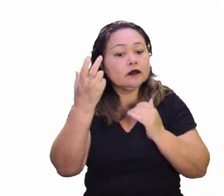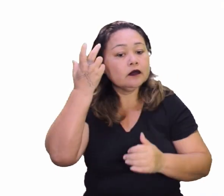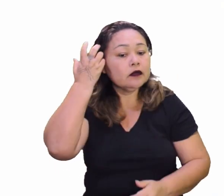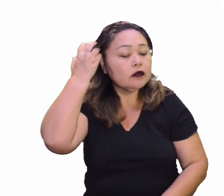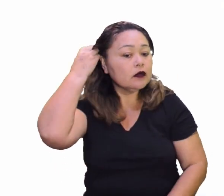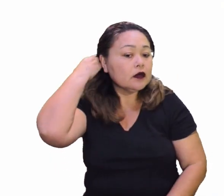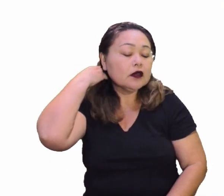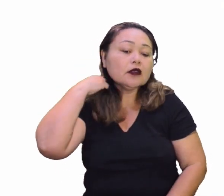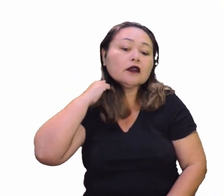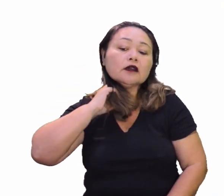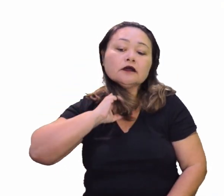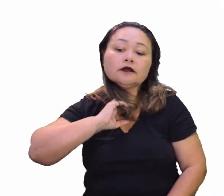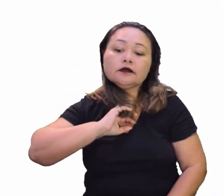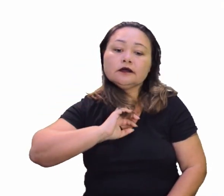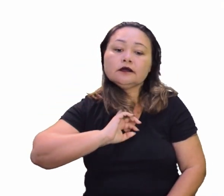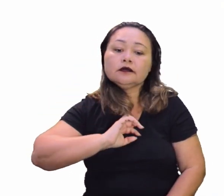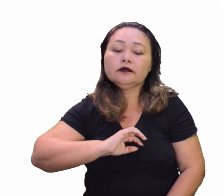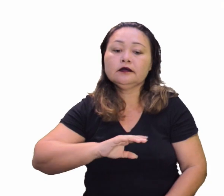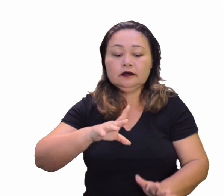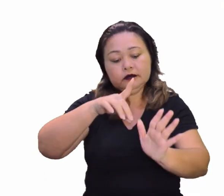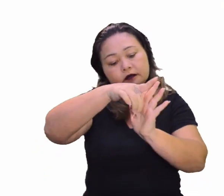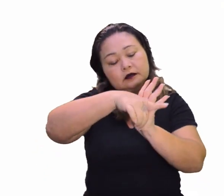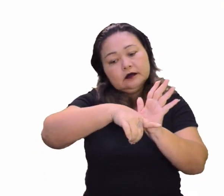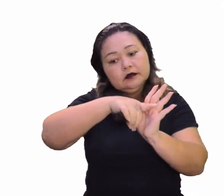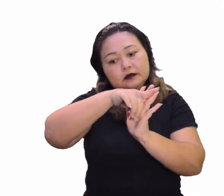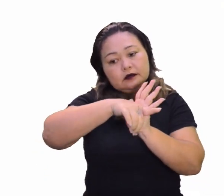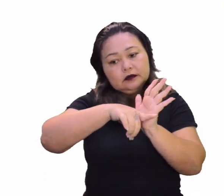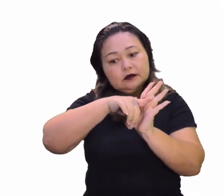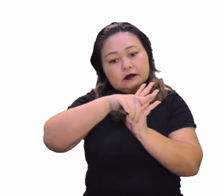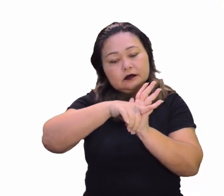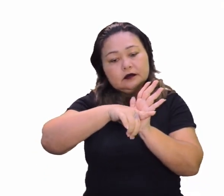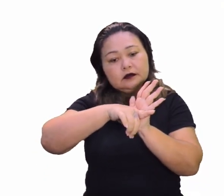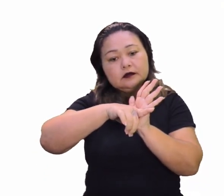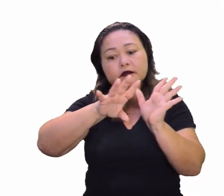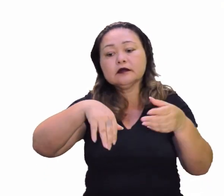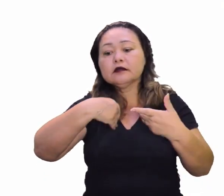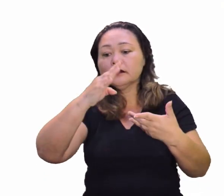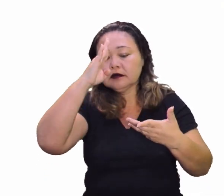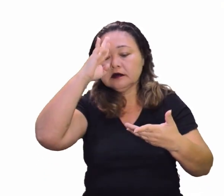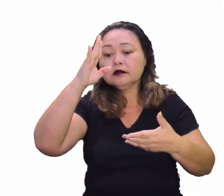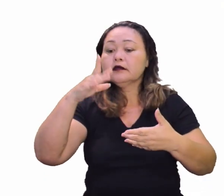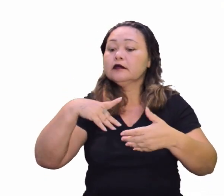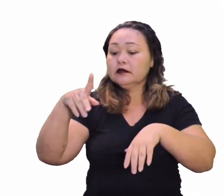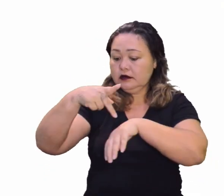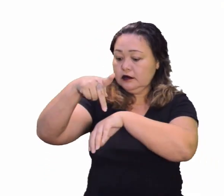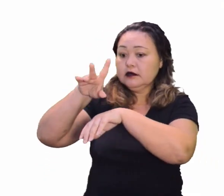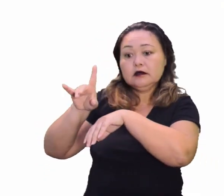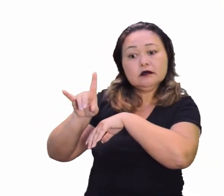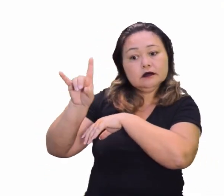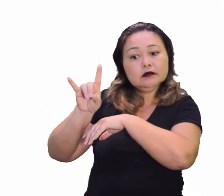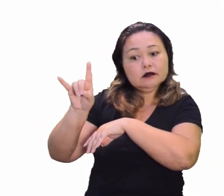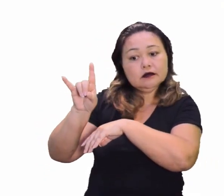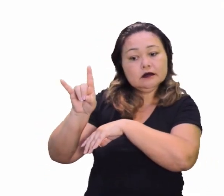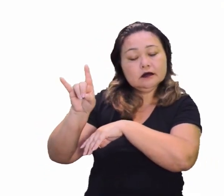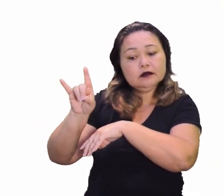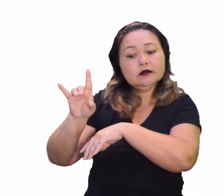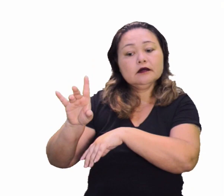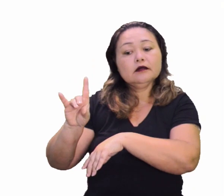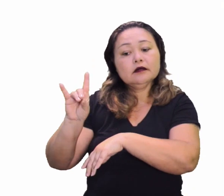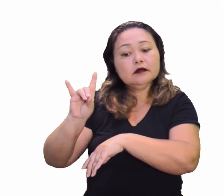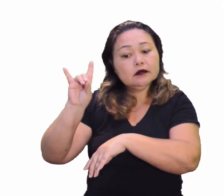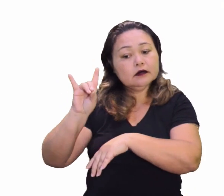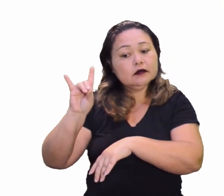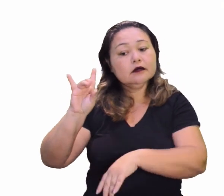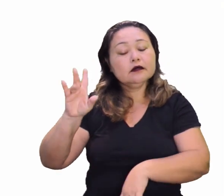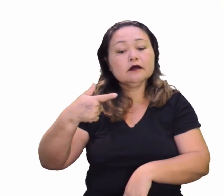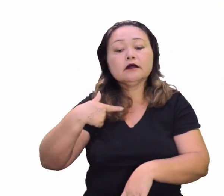a Estrada de Ferro, ela beneficiaria principalmente a Bolívia, né? É isso?